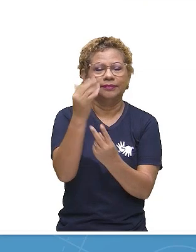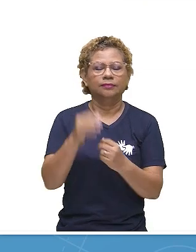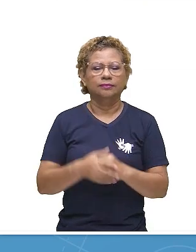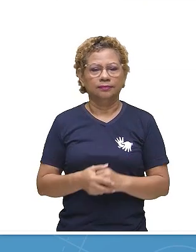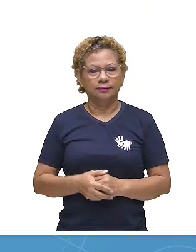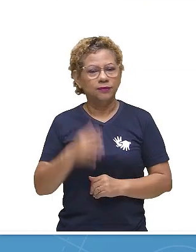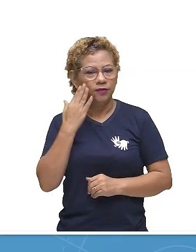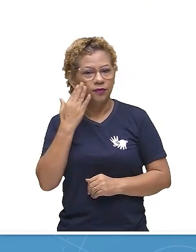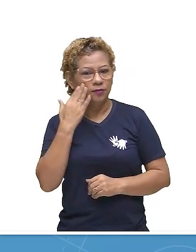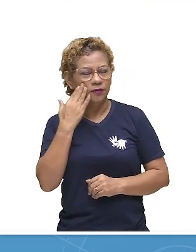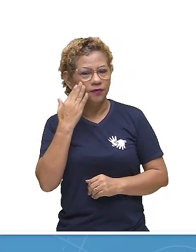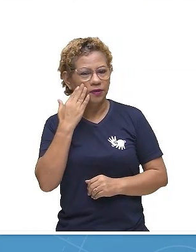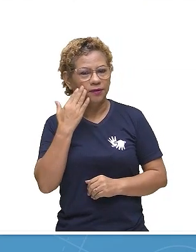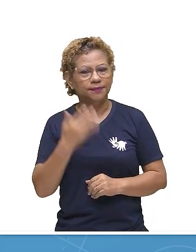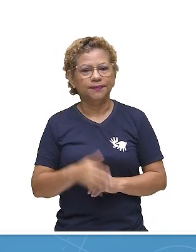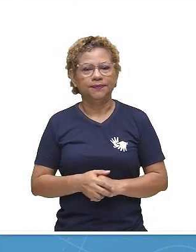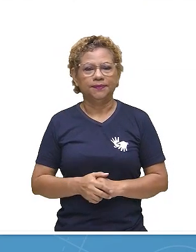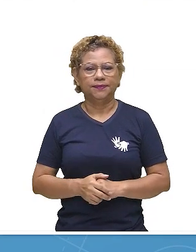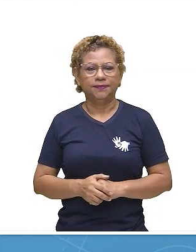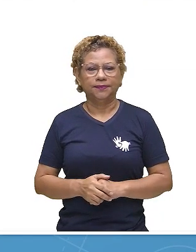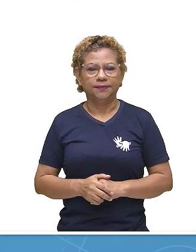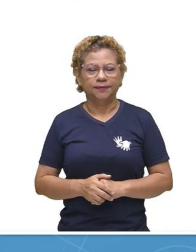por favor.